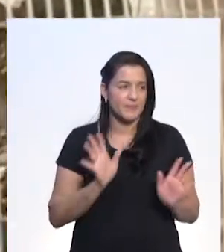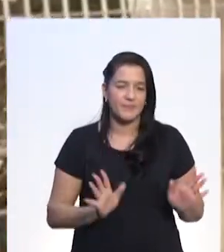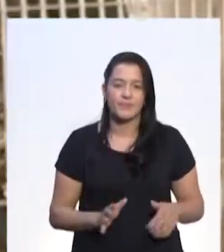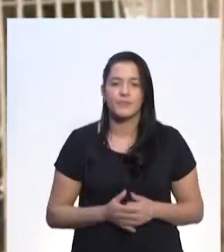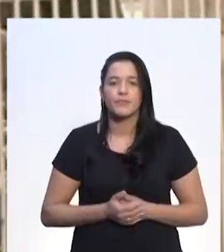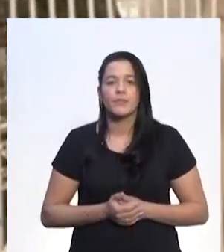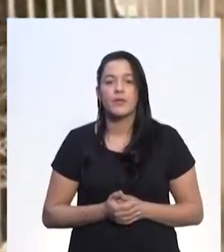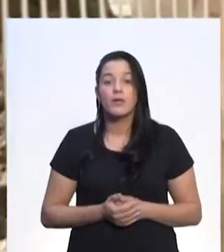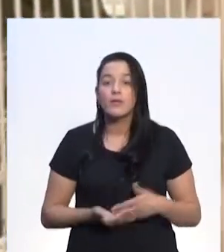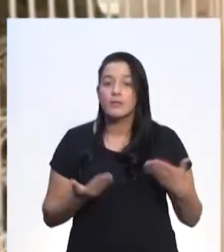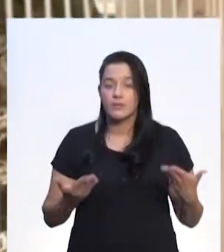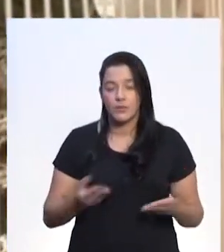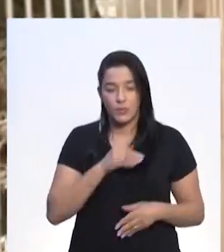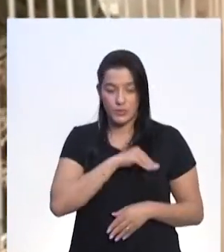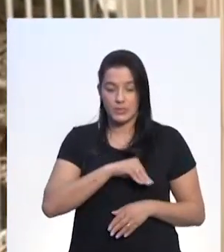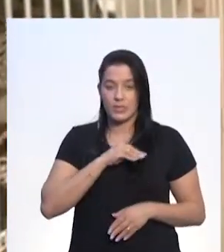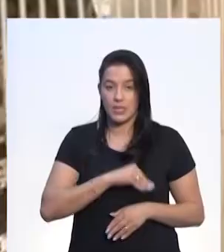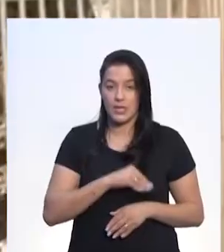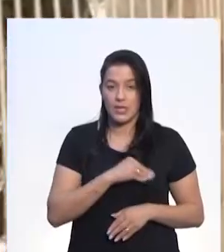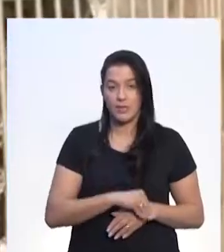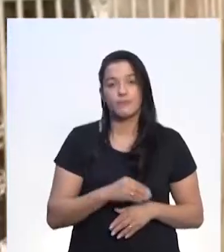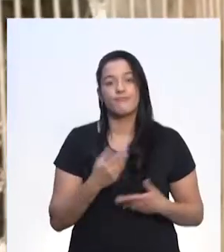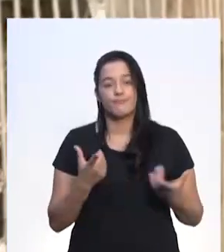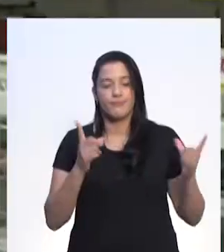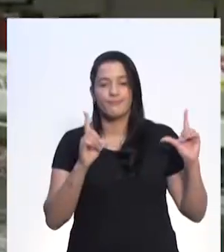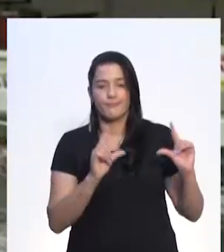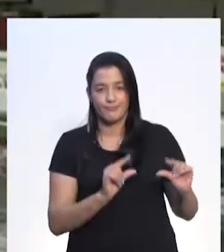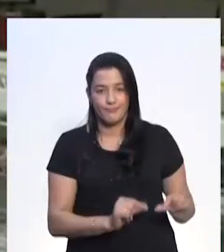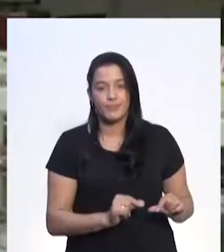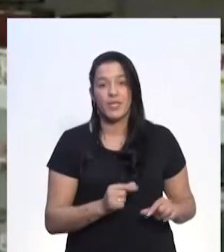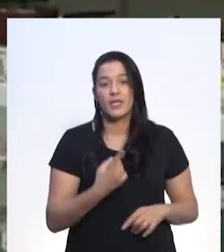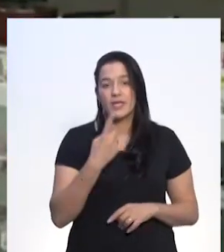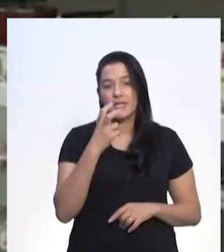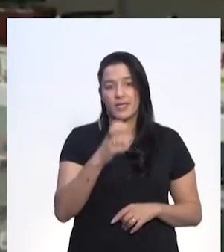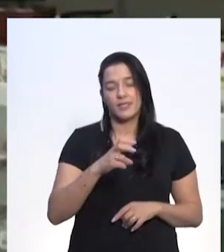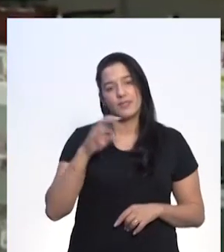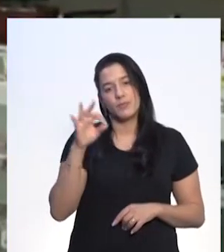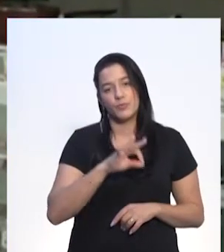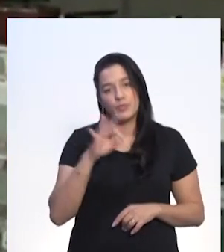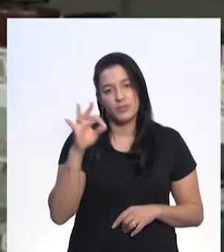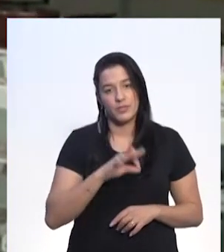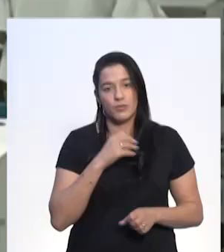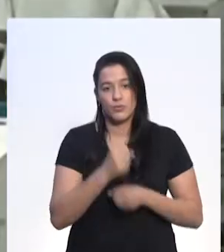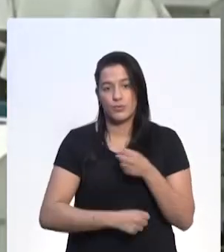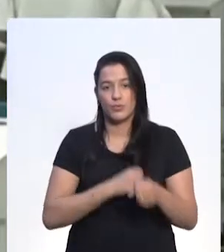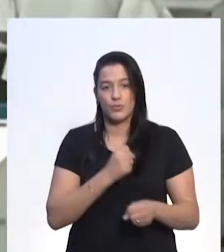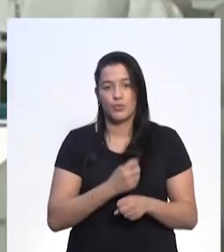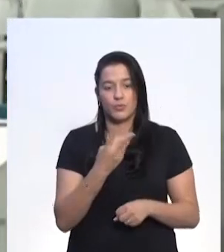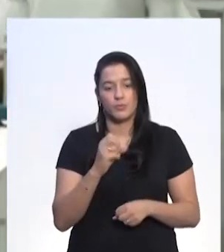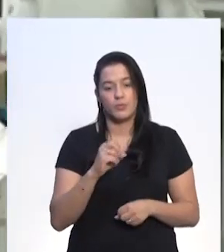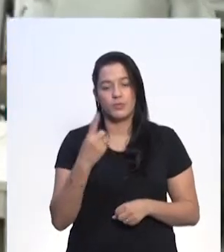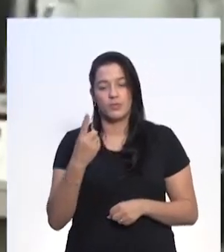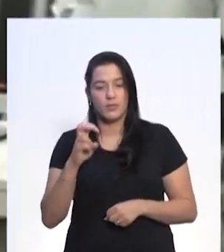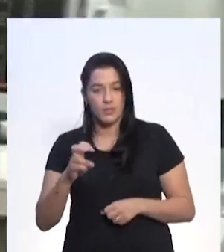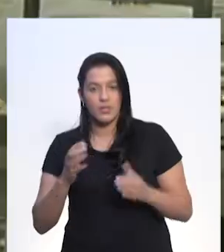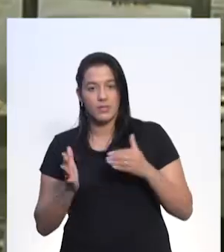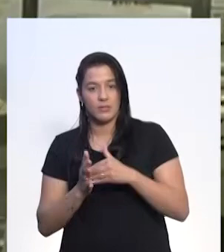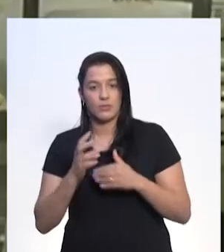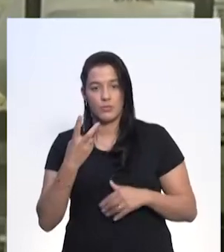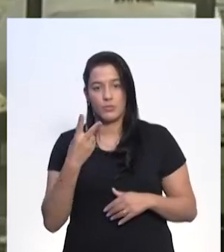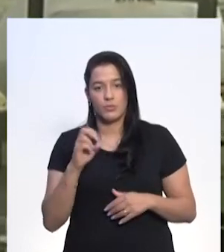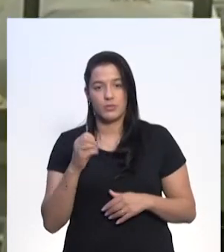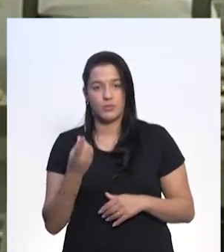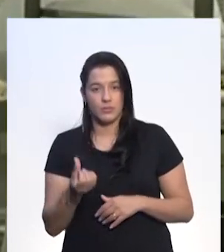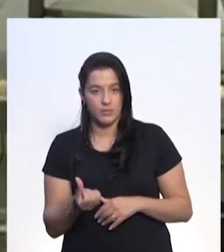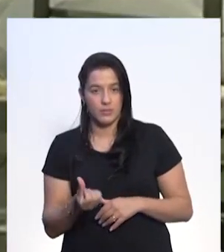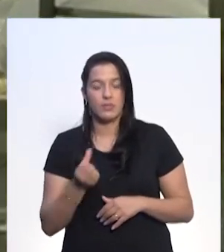salário médio salariados também caiu, quase 15%, de 2015 para 2016, ficando em R$